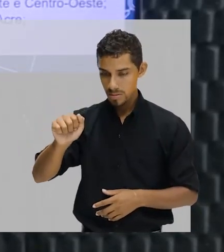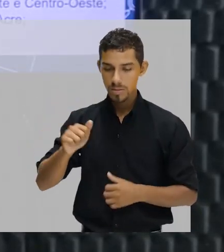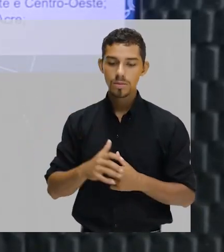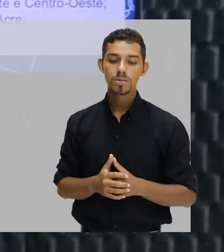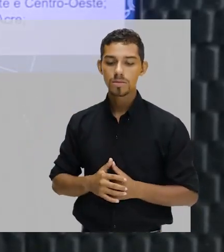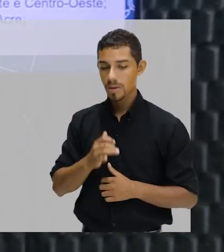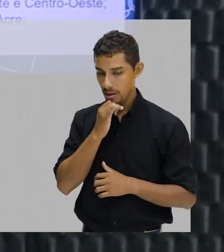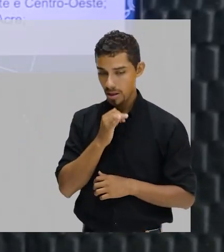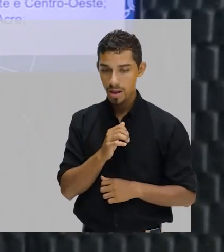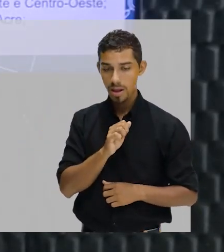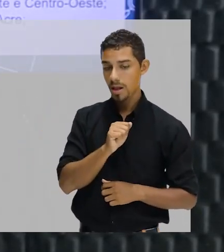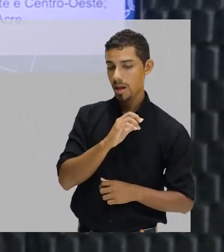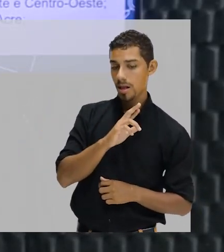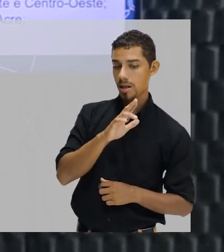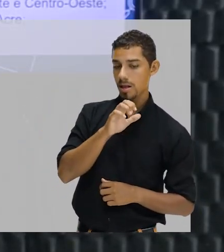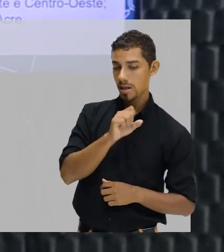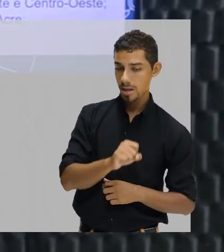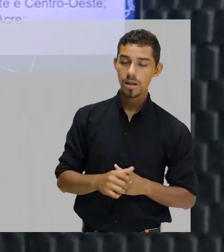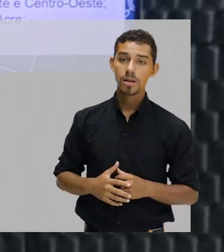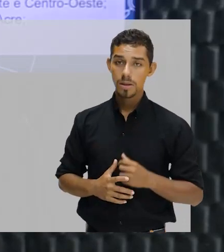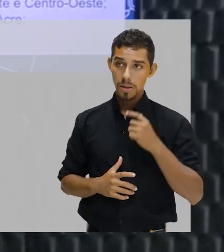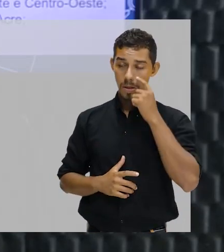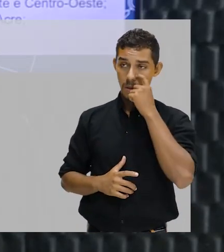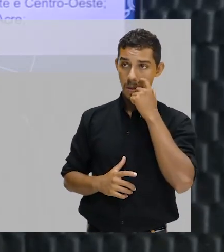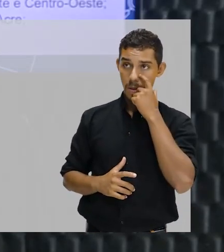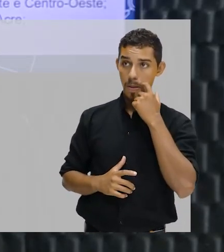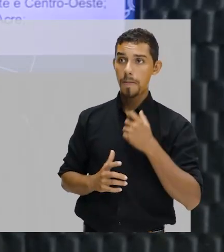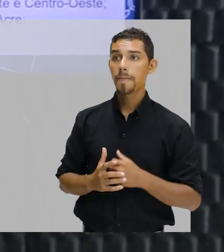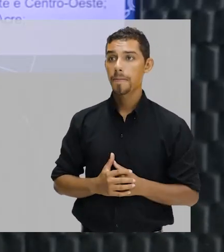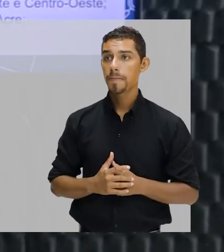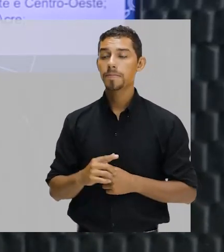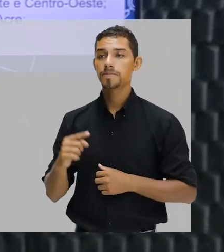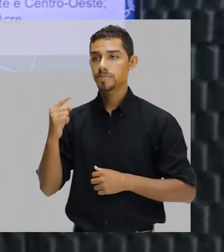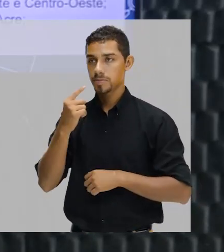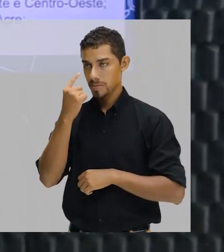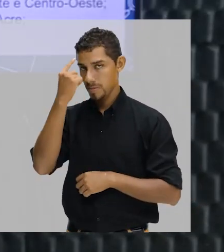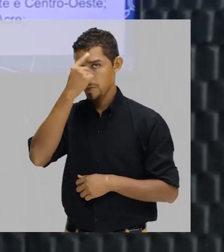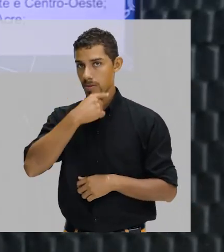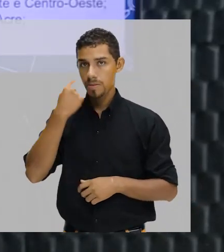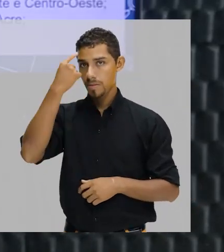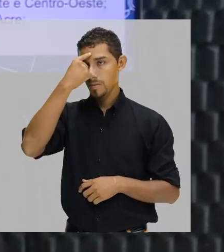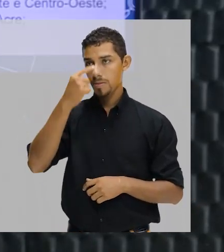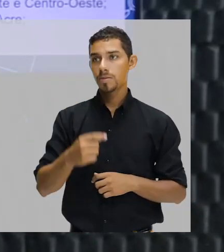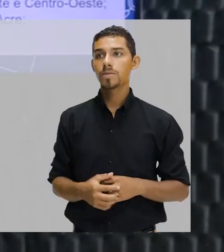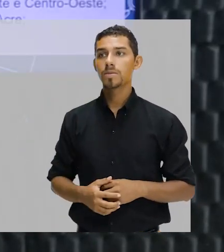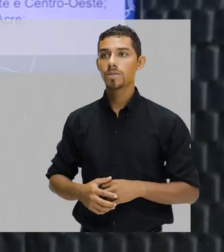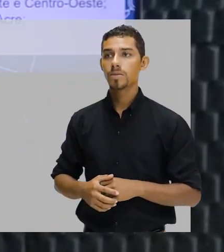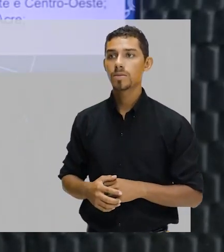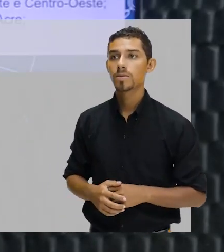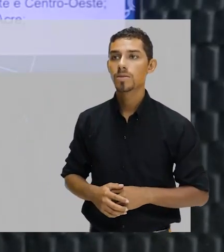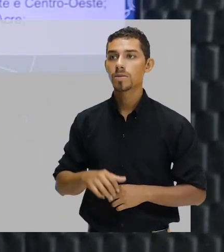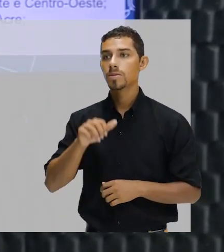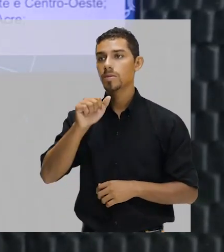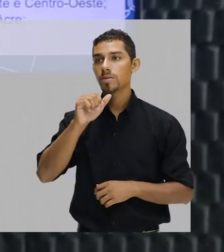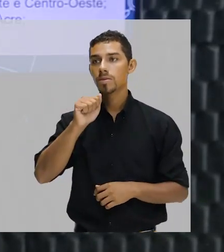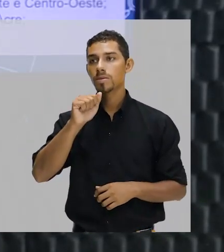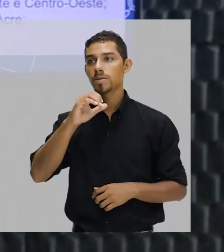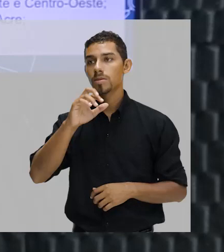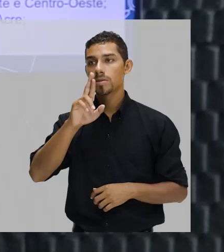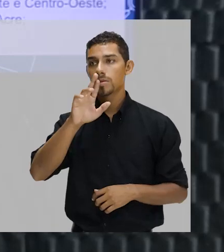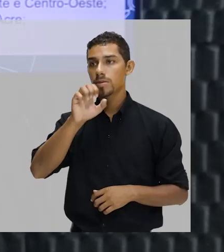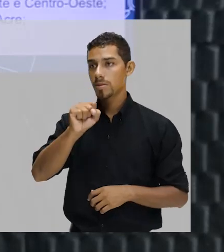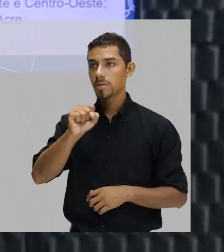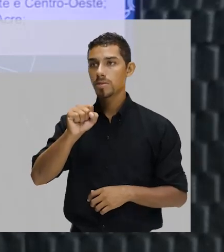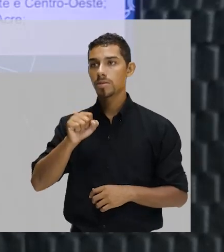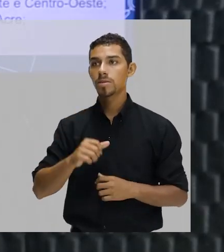está 2 horas atrasado. Se a hora oficial é Brasília, começa 1 hora na hora de Brasília, que horas vai começar no Acre?